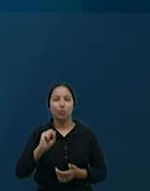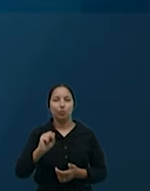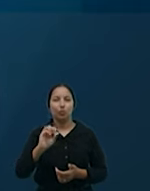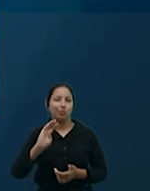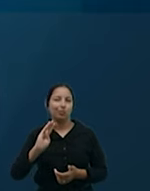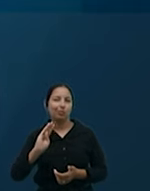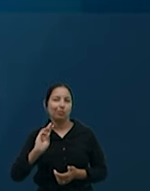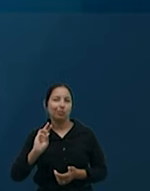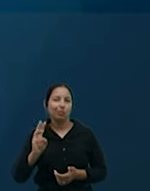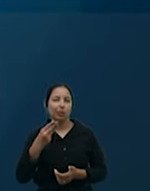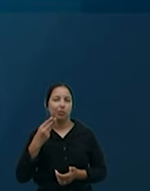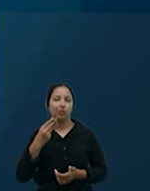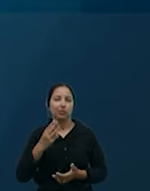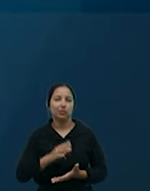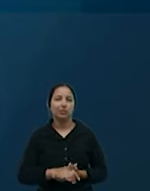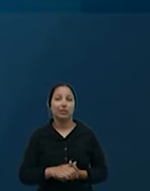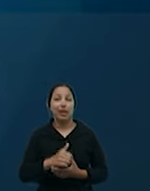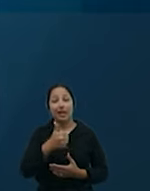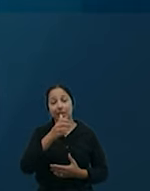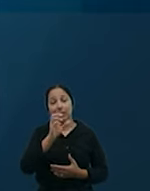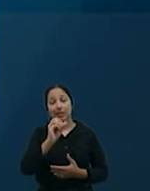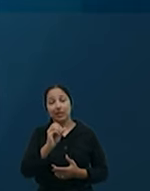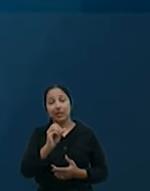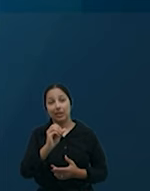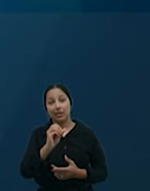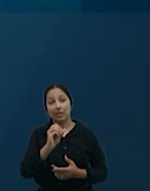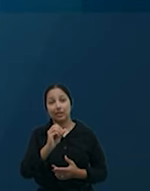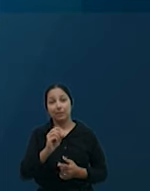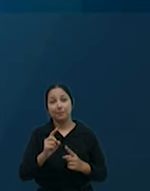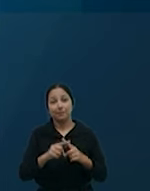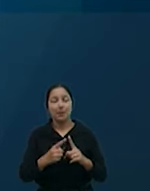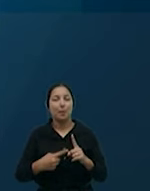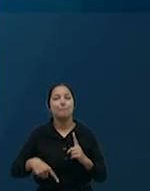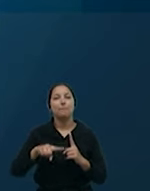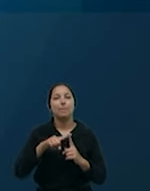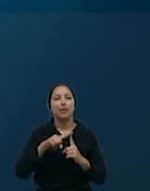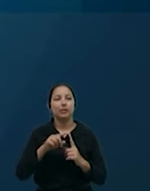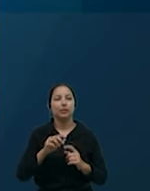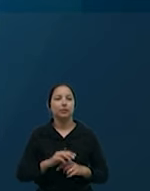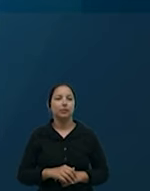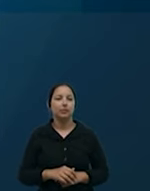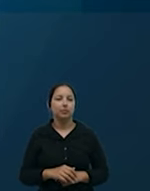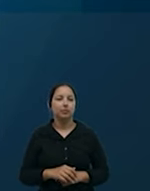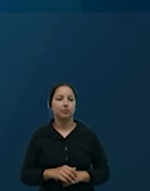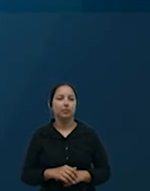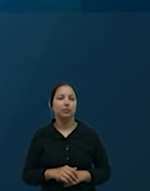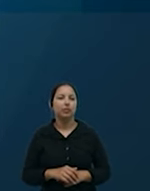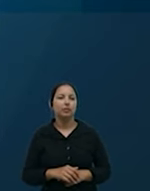pago no normal. Para se ter uma ideia, ainda tem um tempinho, para se ter uma ideia,